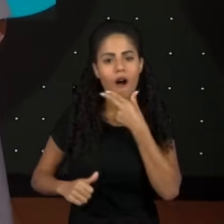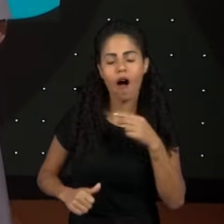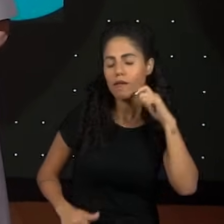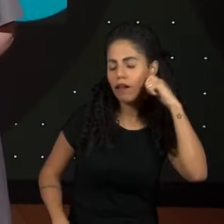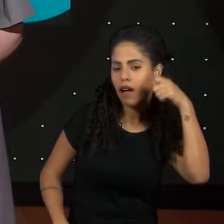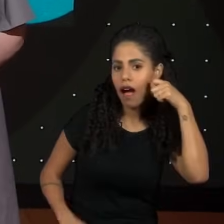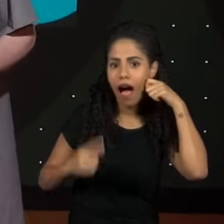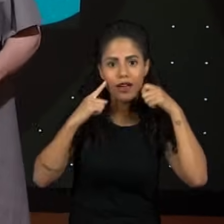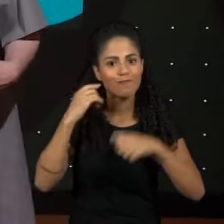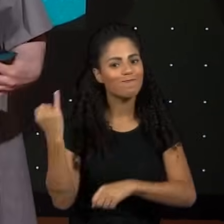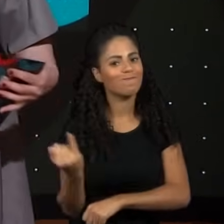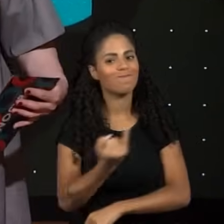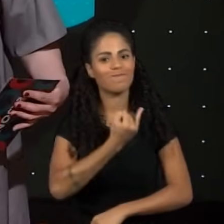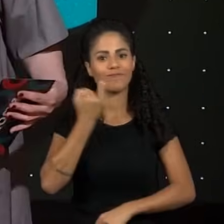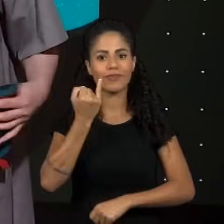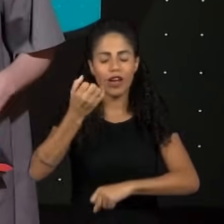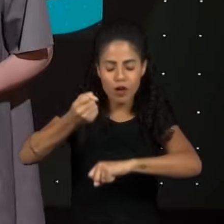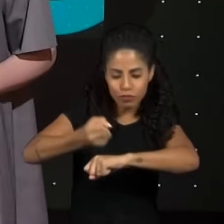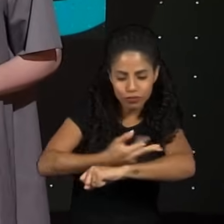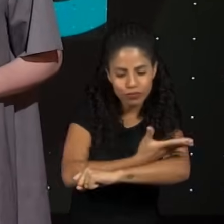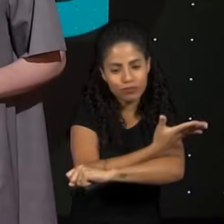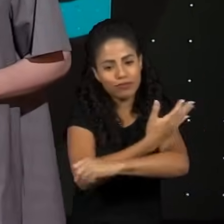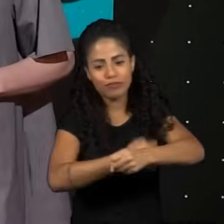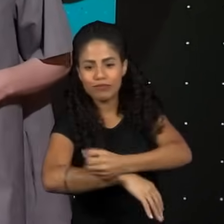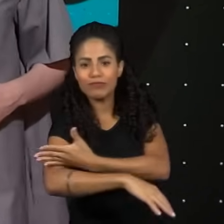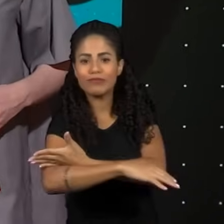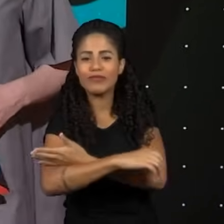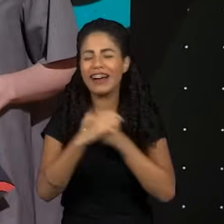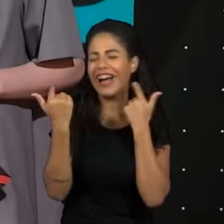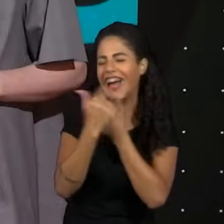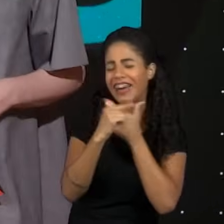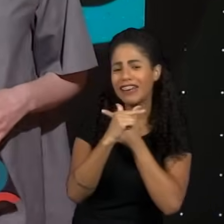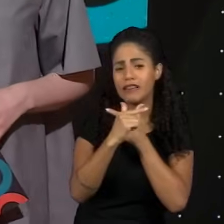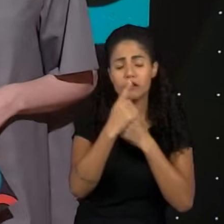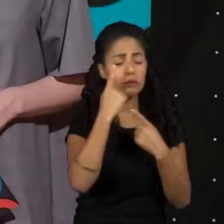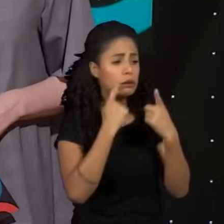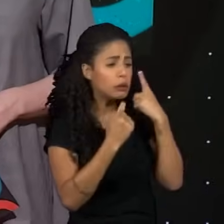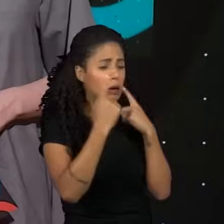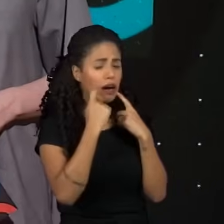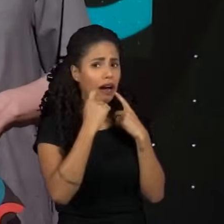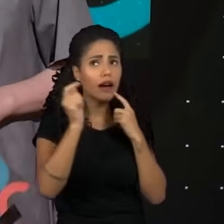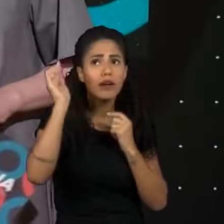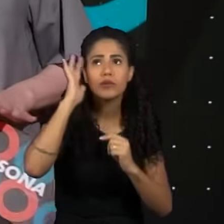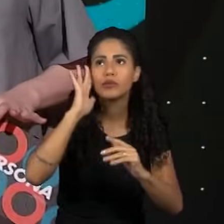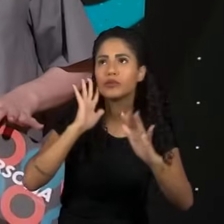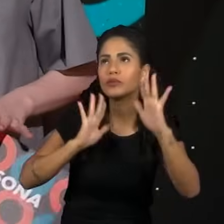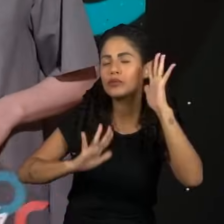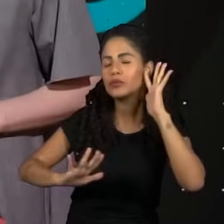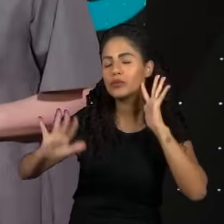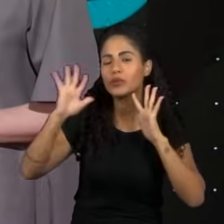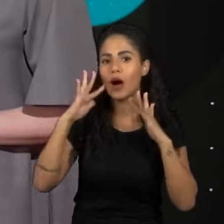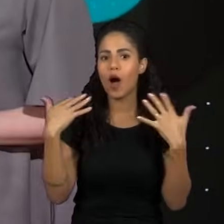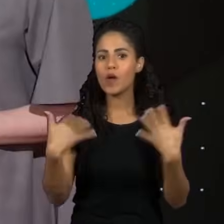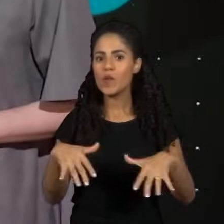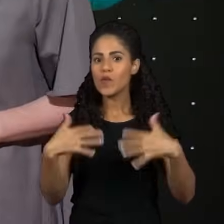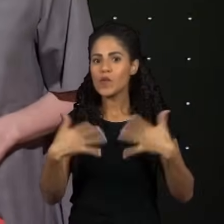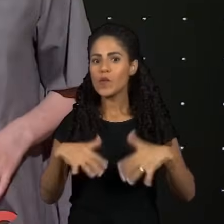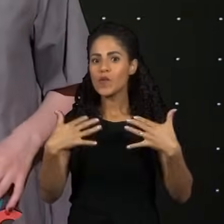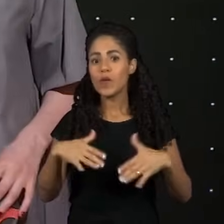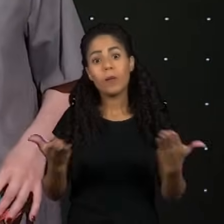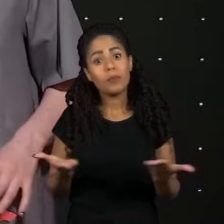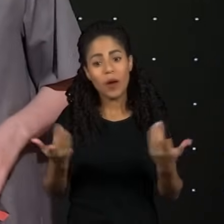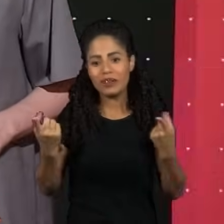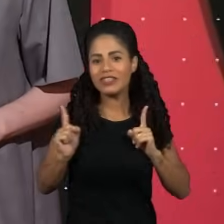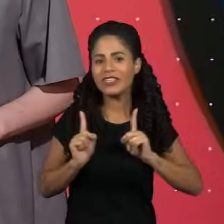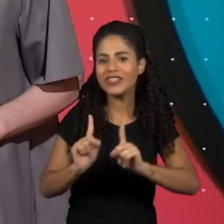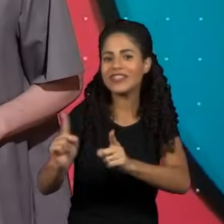fundamentais porque são eles que nos emocionam, nos fazem rir, chorar e nos transportam para dimensões inimagináveis. Como a nossa persona